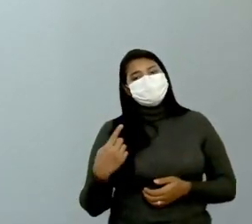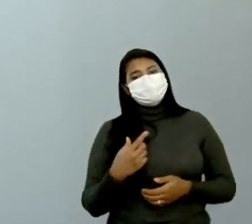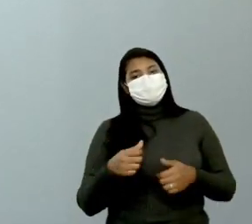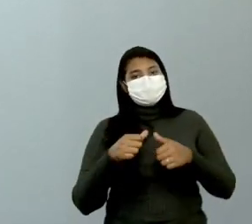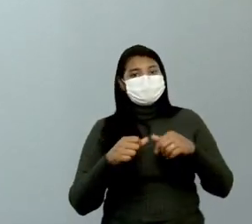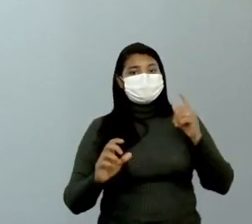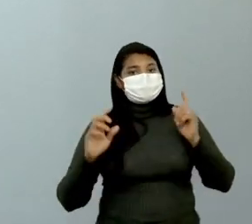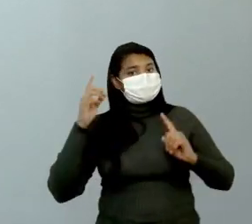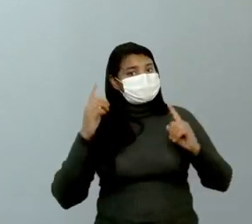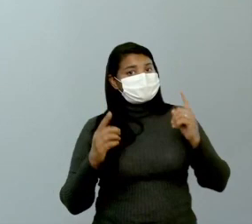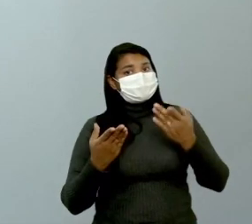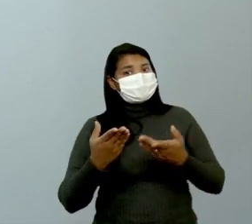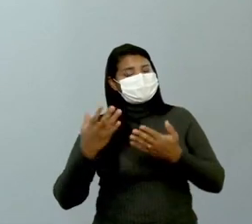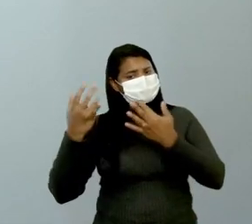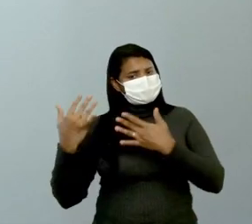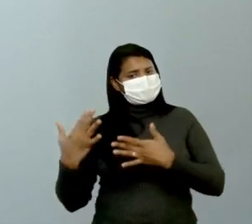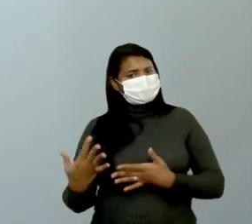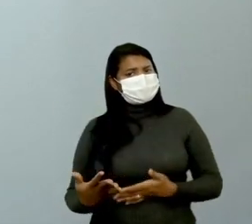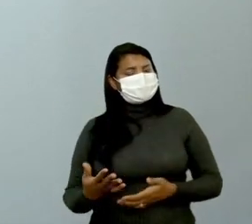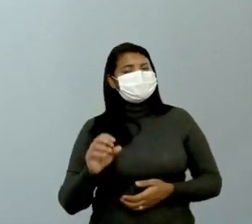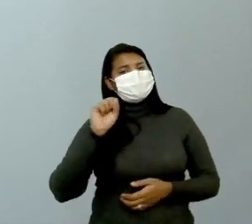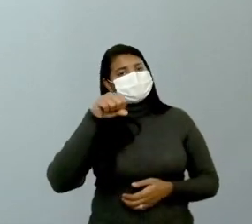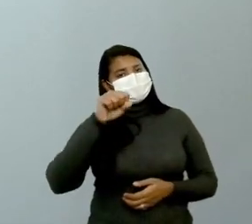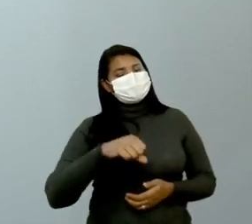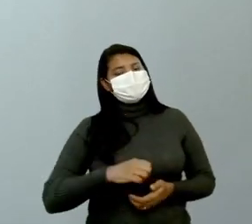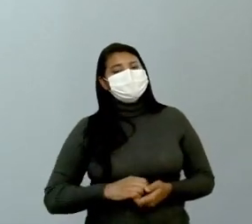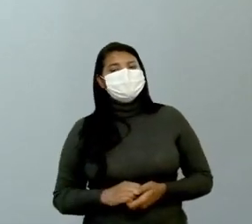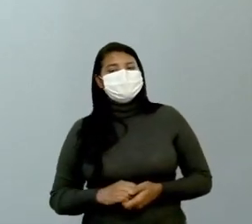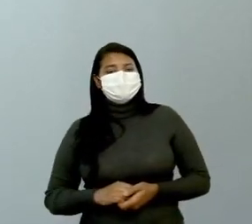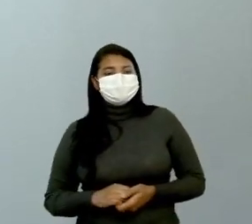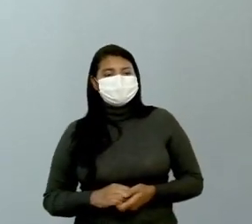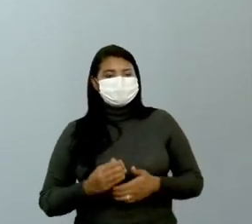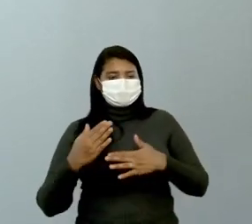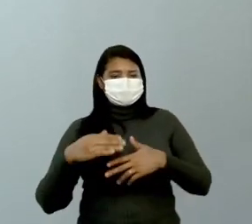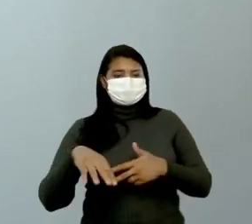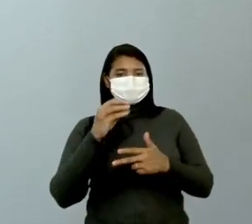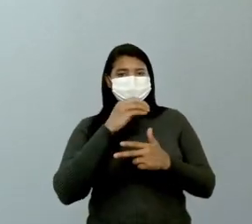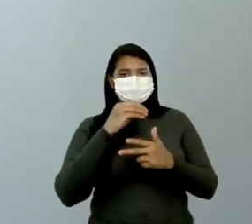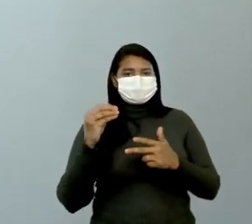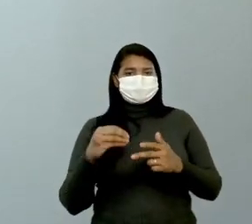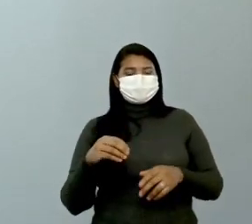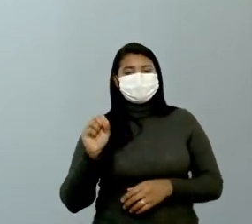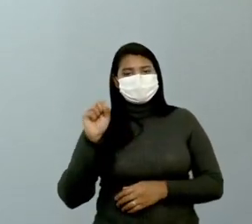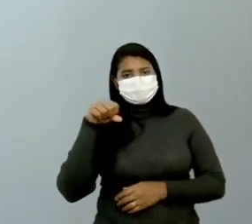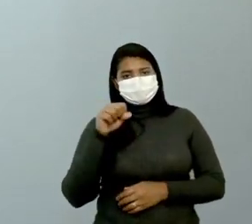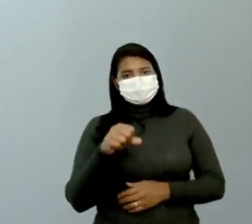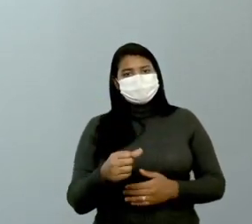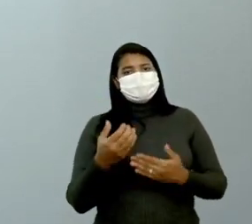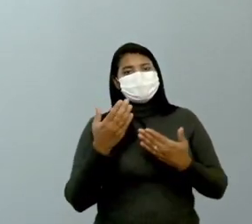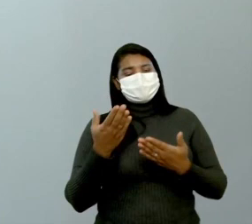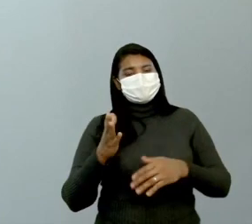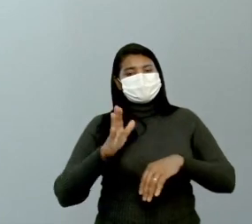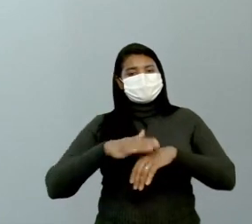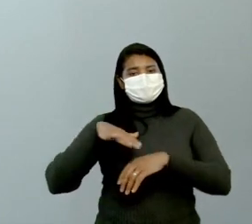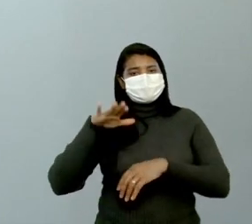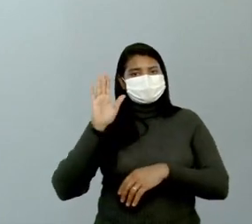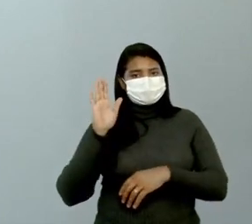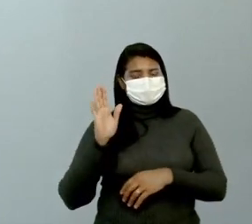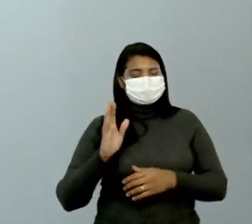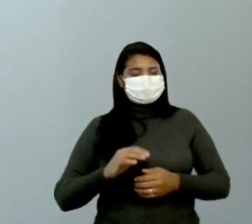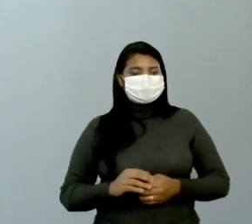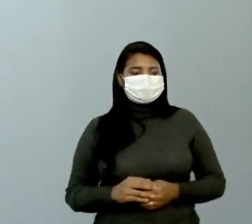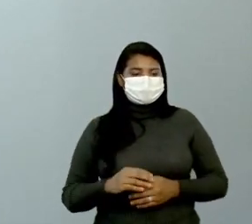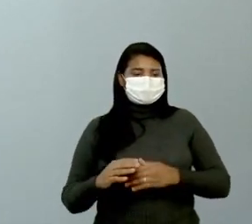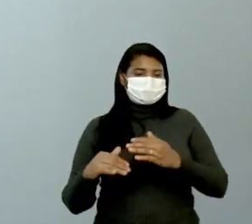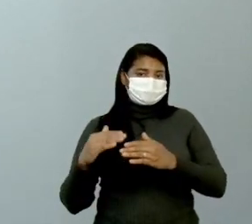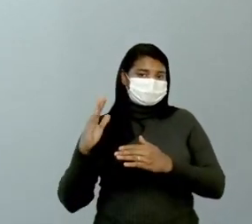em fevereiro, você já está falando em Enem? Sim, sim. Lembre-se, cada vez que você está